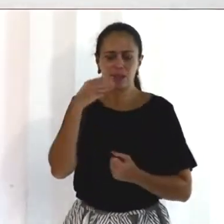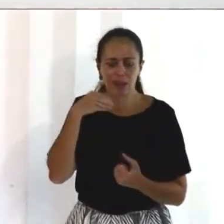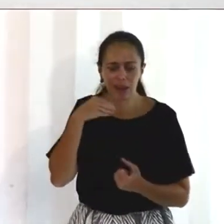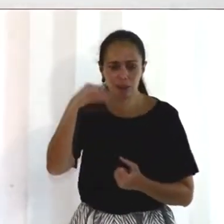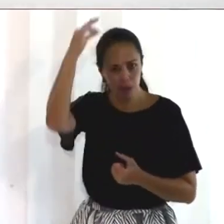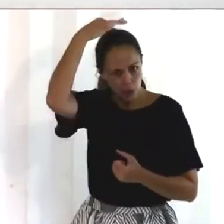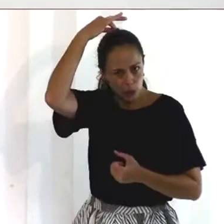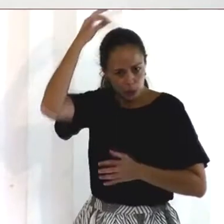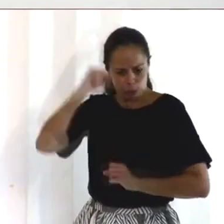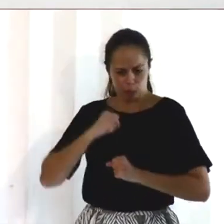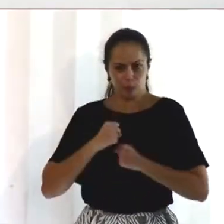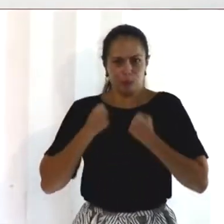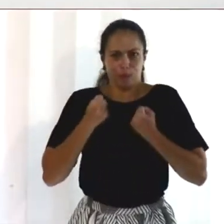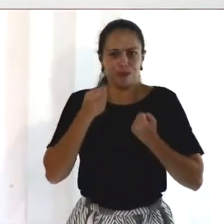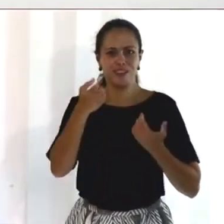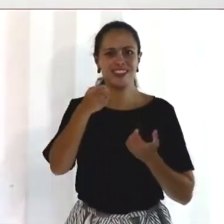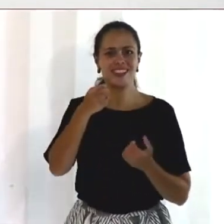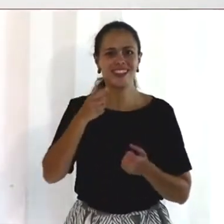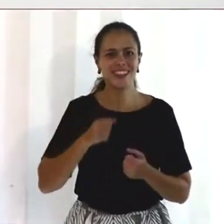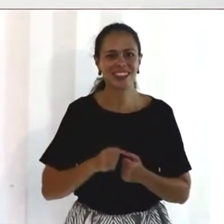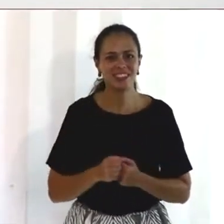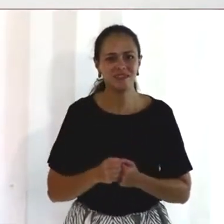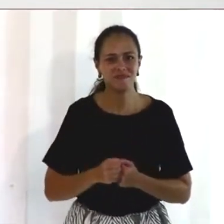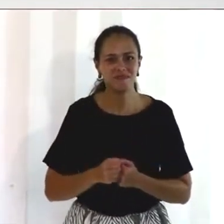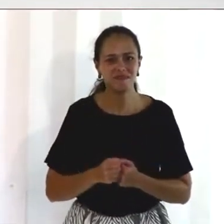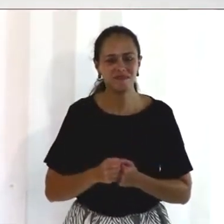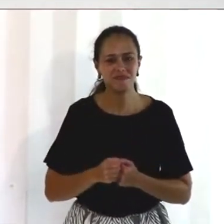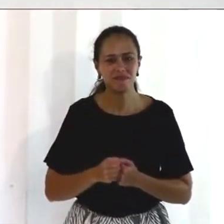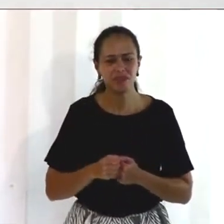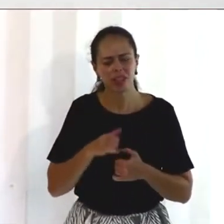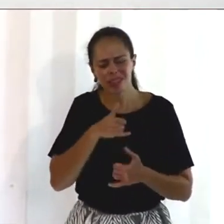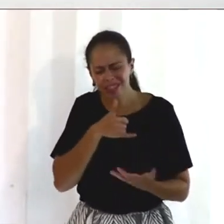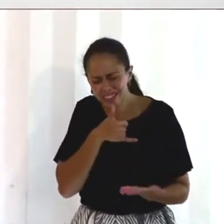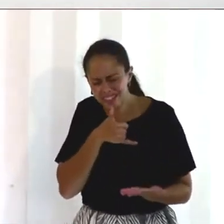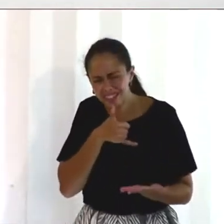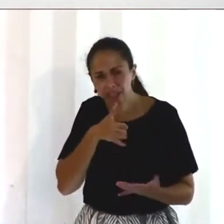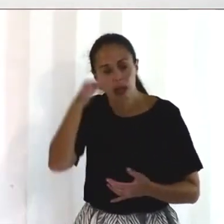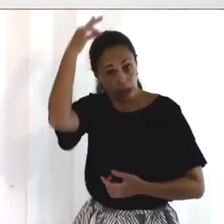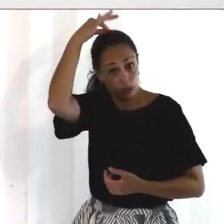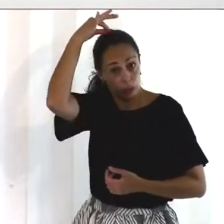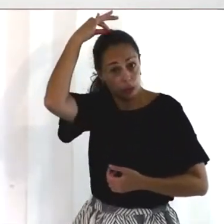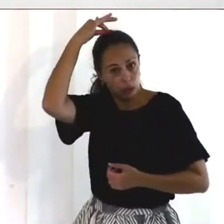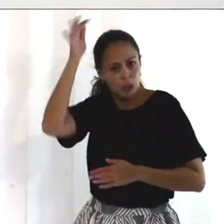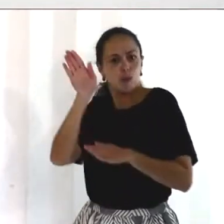Tiago era muito prático, e eu acho que eu também estou sendo,